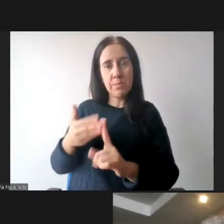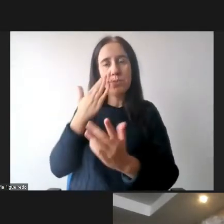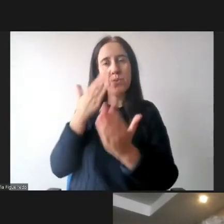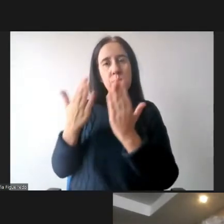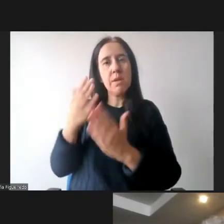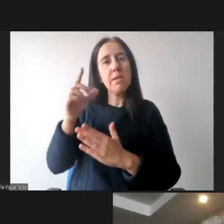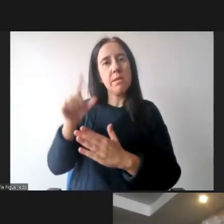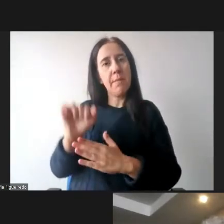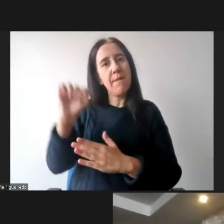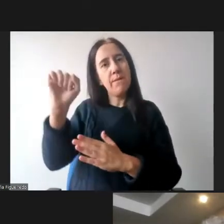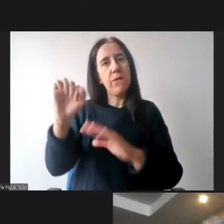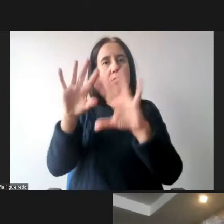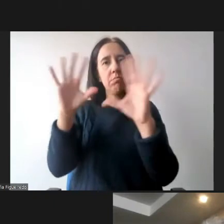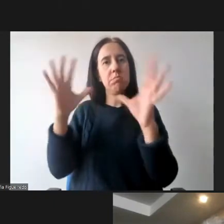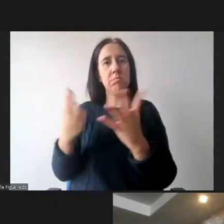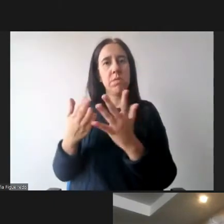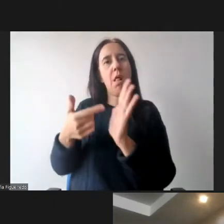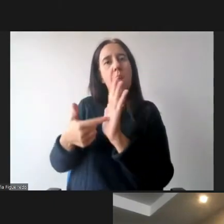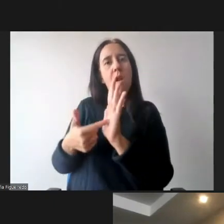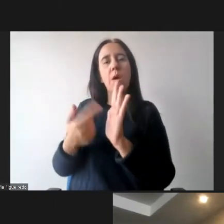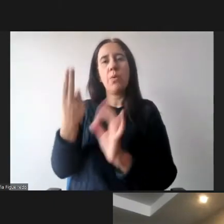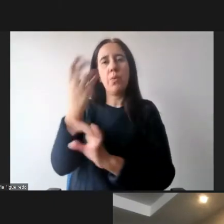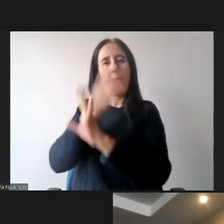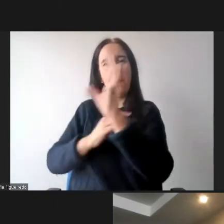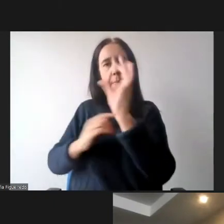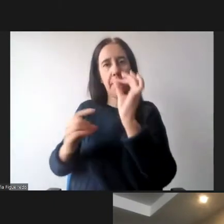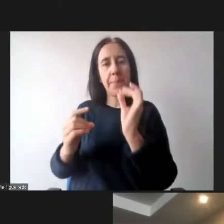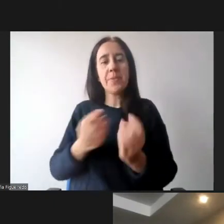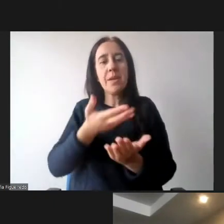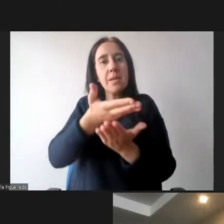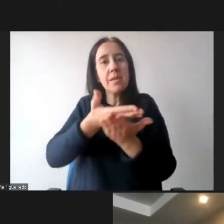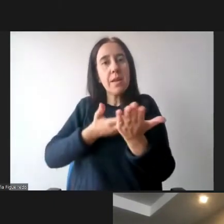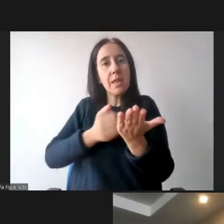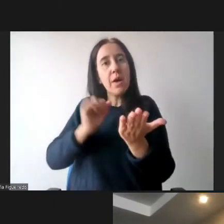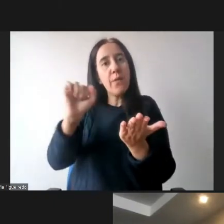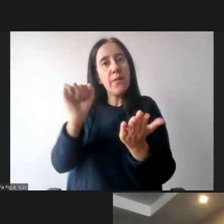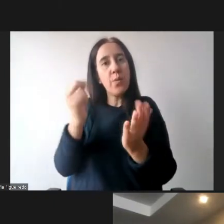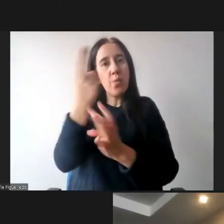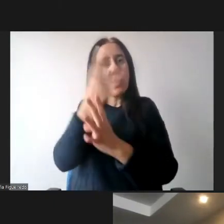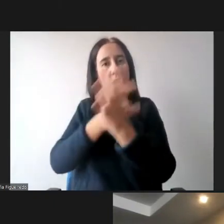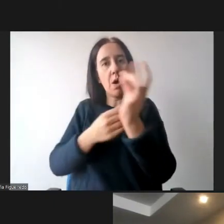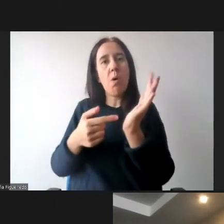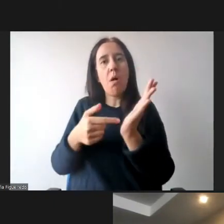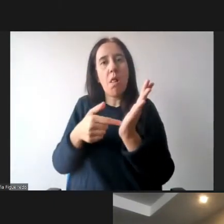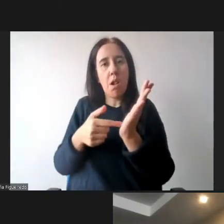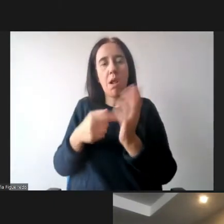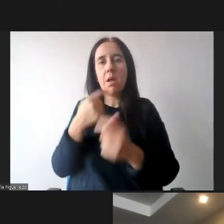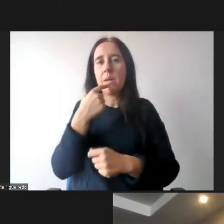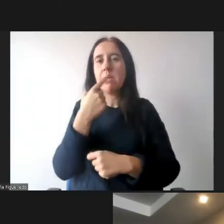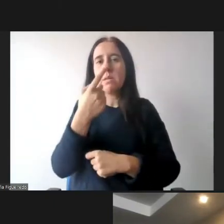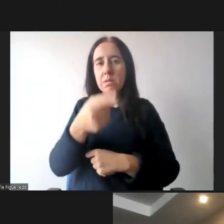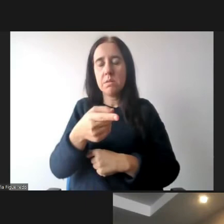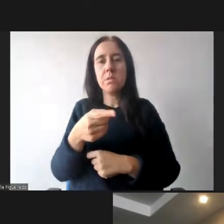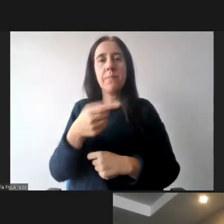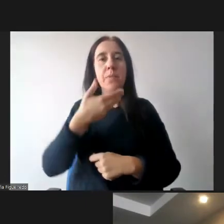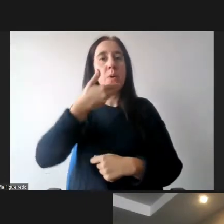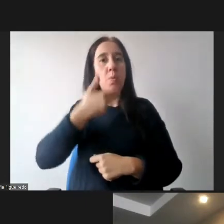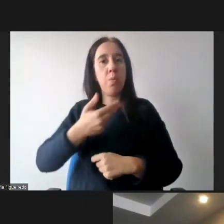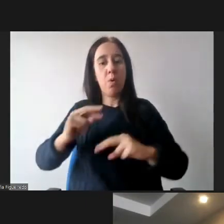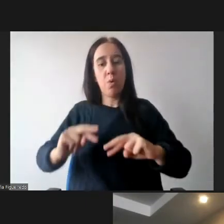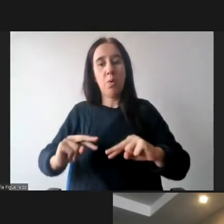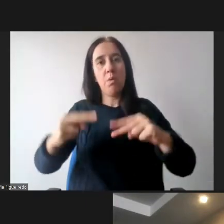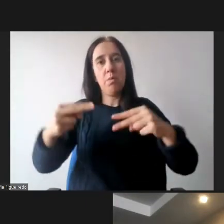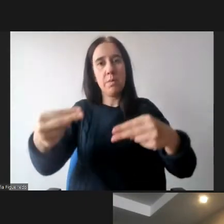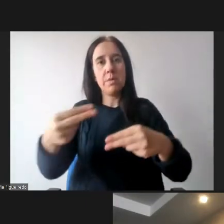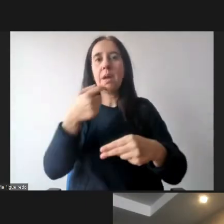da União Europeia, está consagrado no Tratado da União, estabelecendo-se que o exercício das competências se rege por